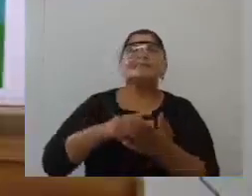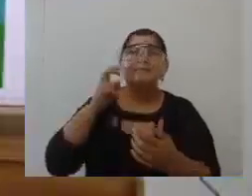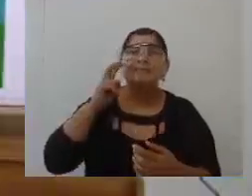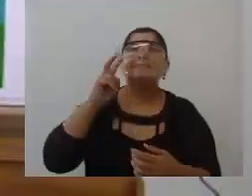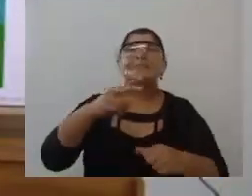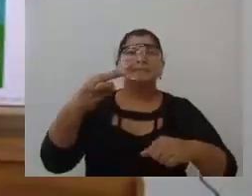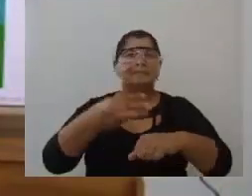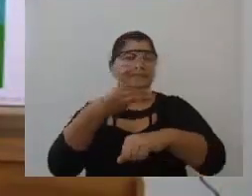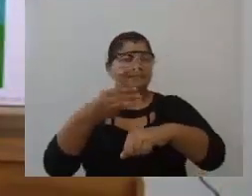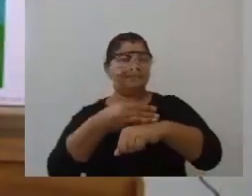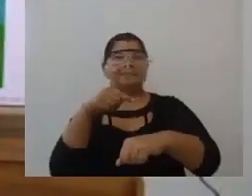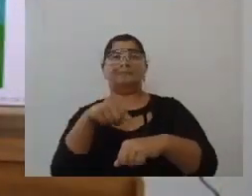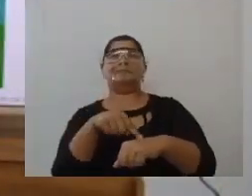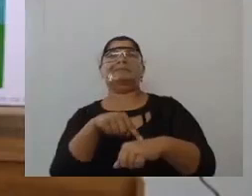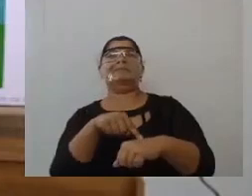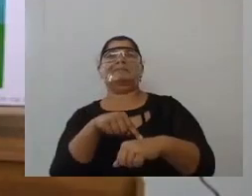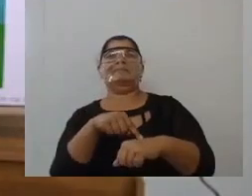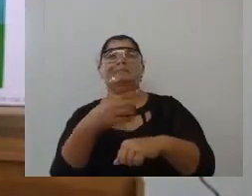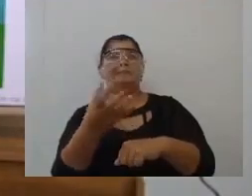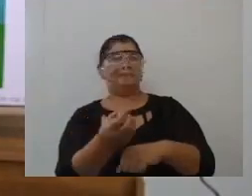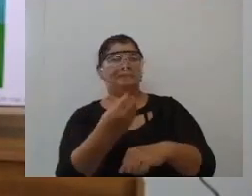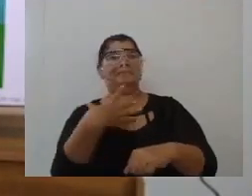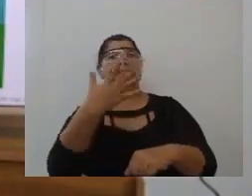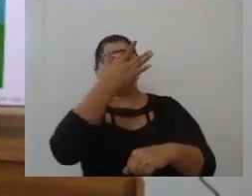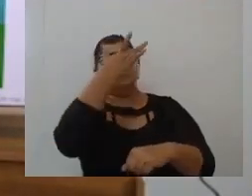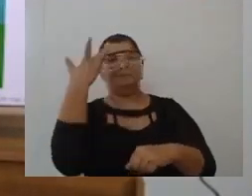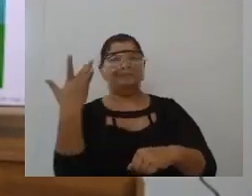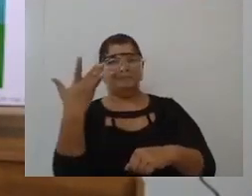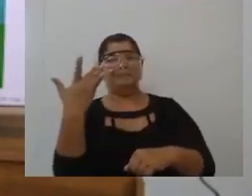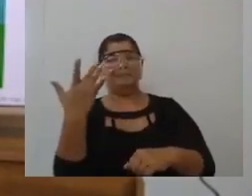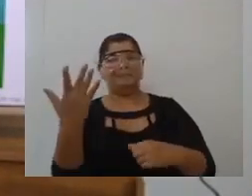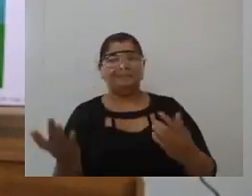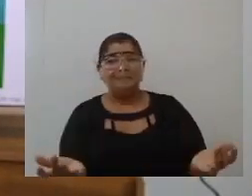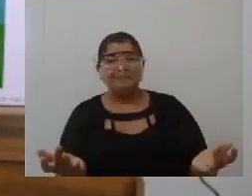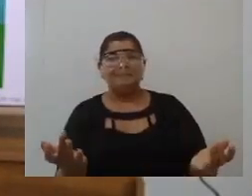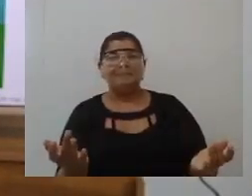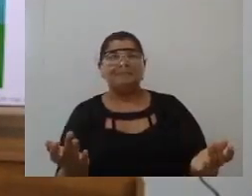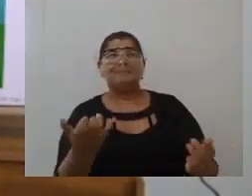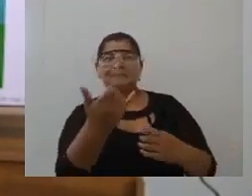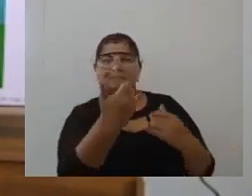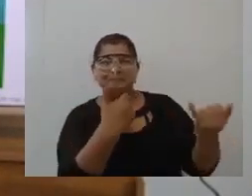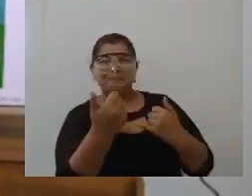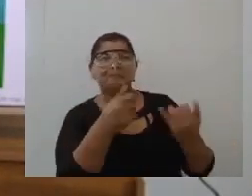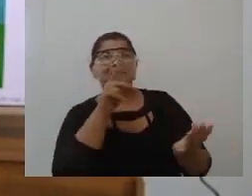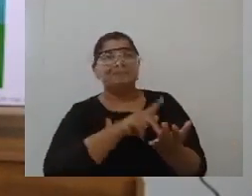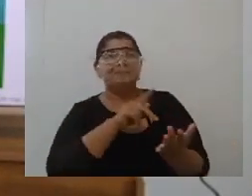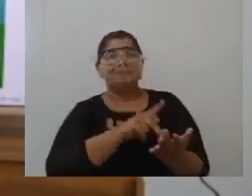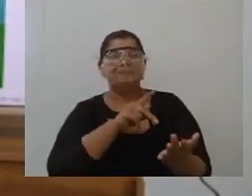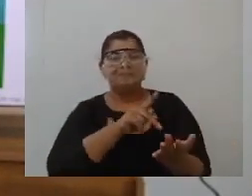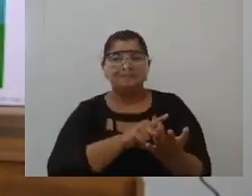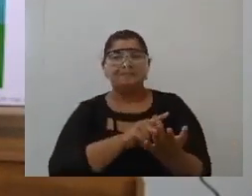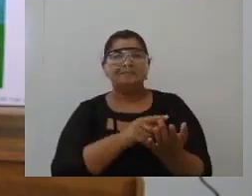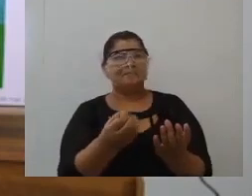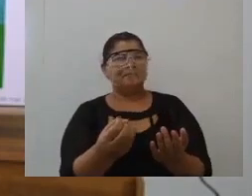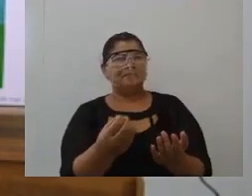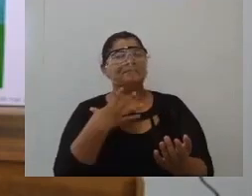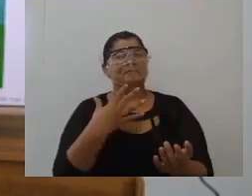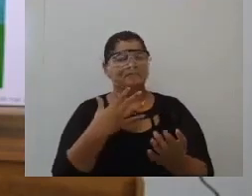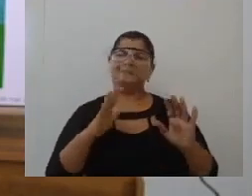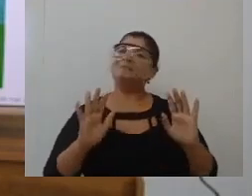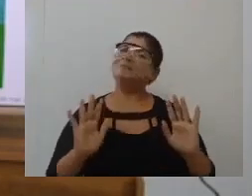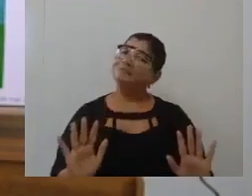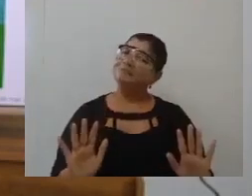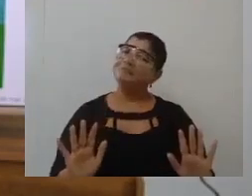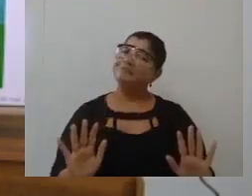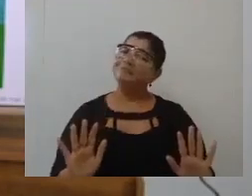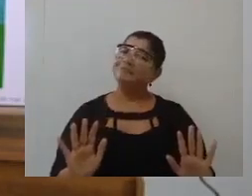no WhatsApp. Eu recebi de fulano de tal. Alguém me disse que era verdade. Alguém mandou para mim. Espera aí. Quer